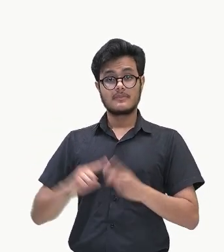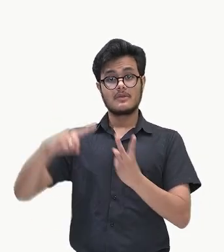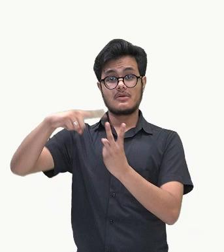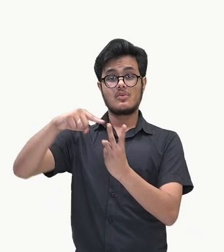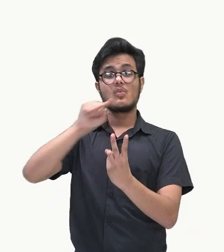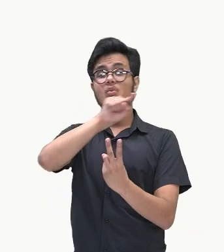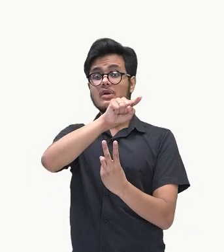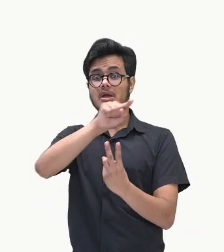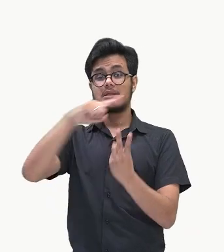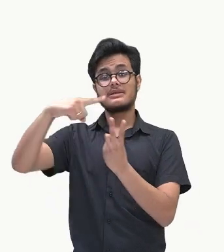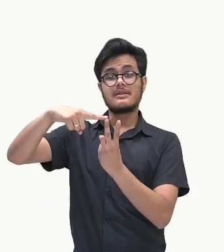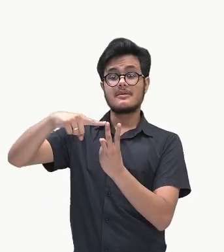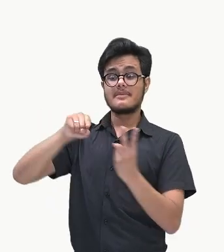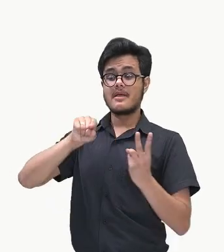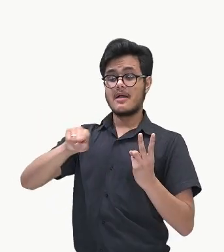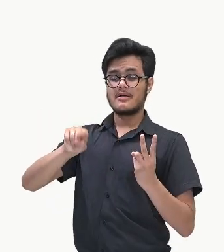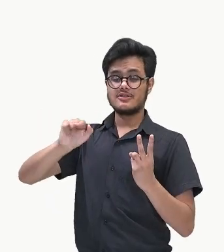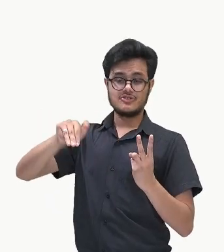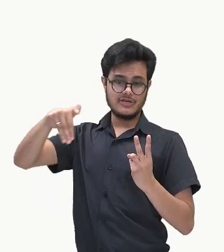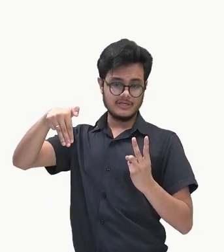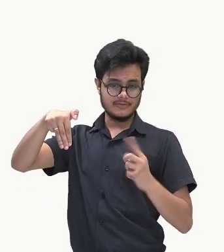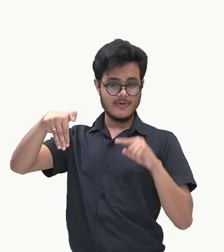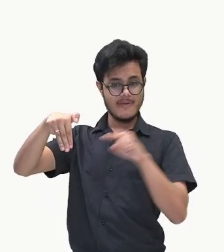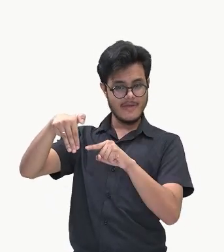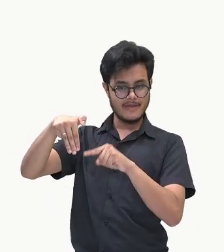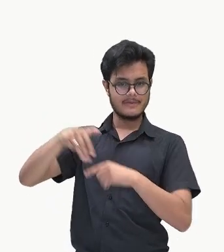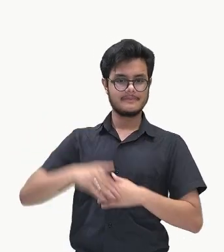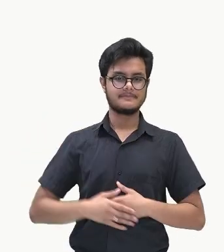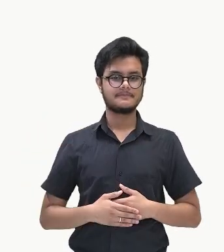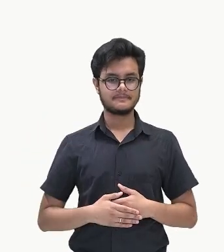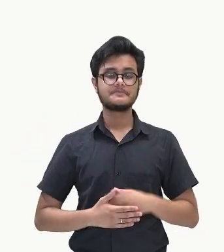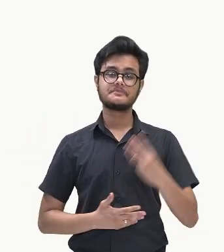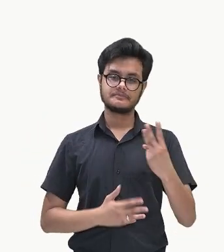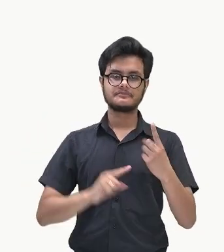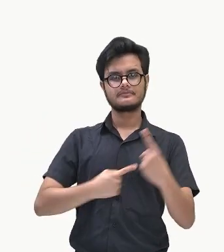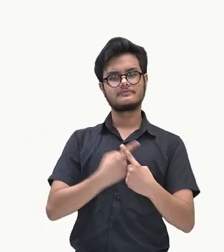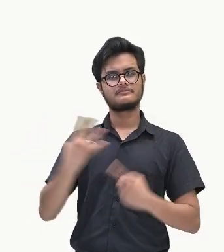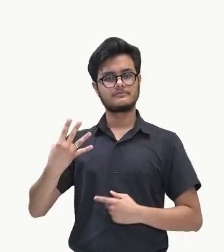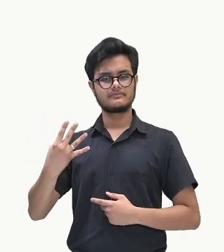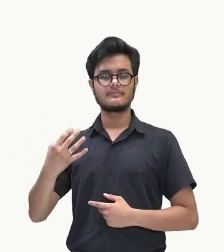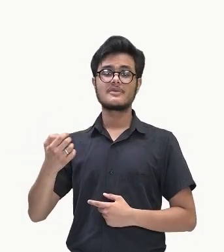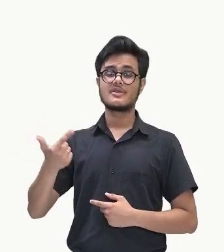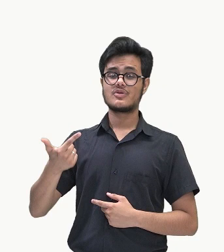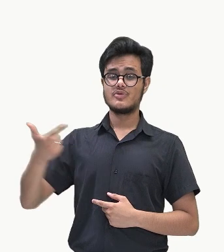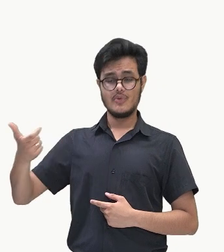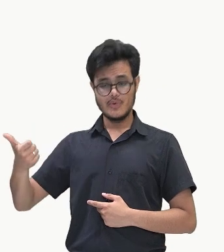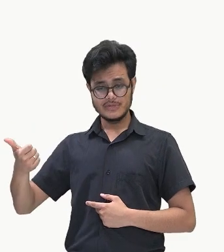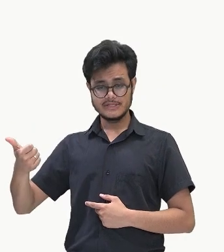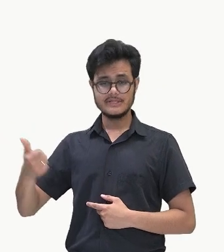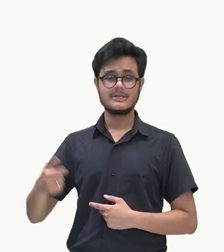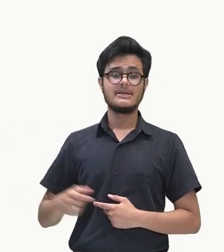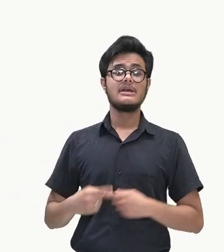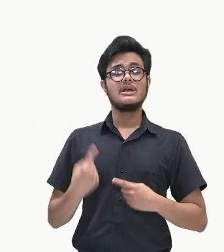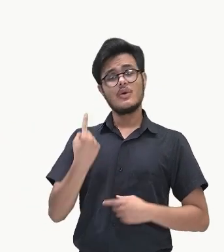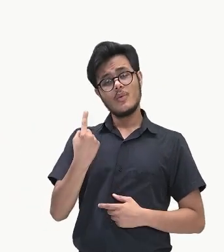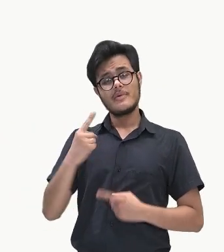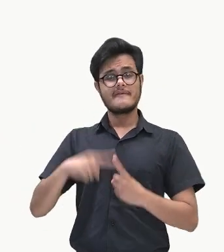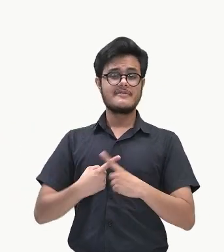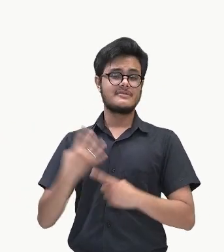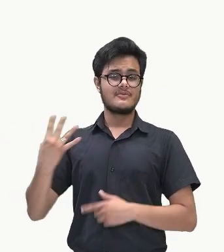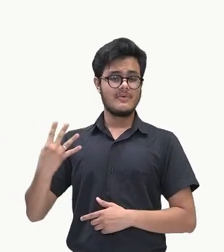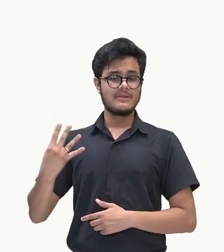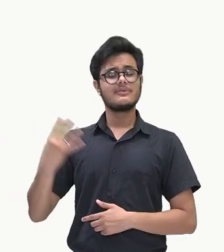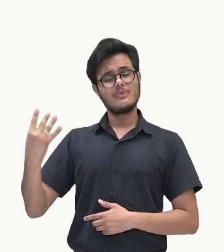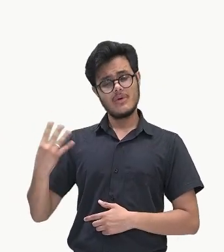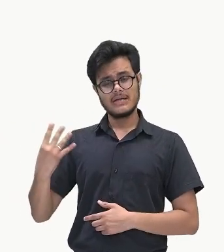radicando. 3 vezes 4, 12. 1 vezes 4, 4. Aqui eu vou